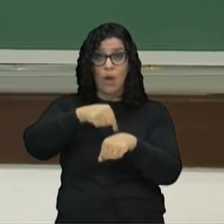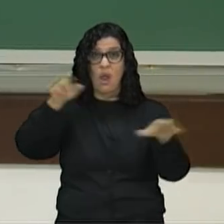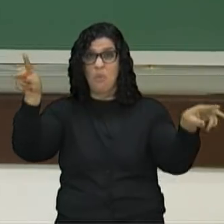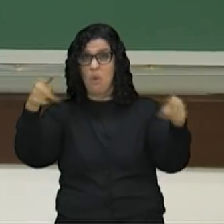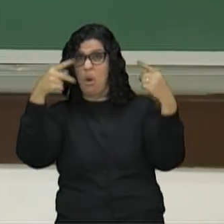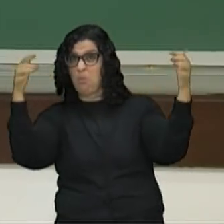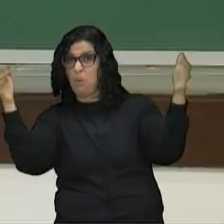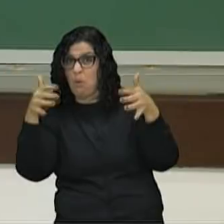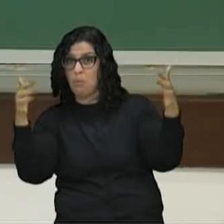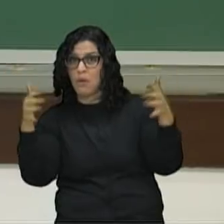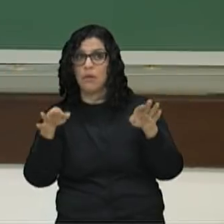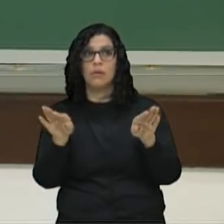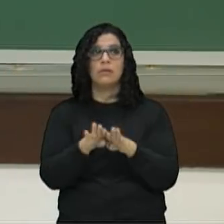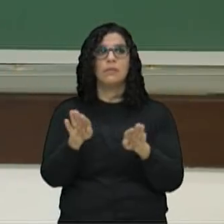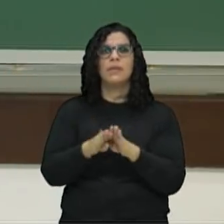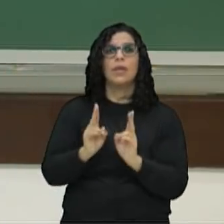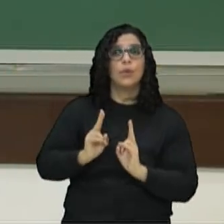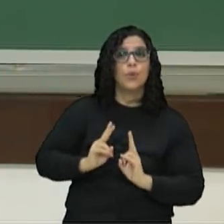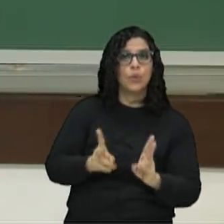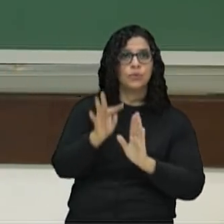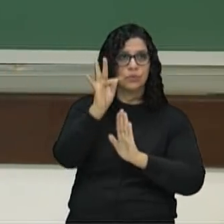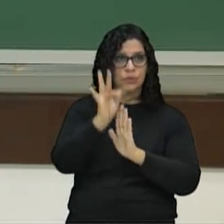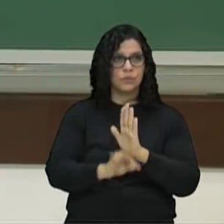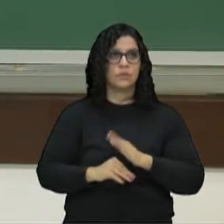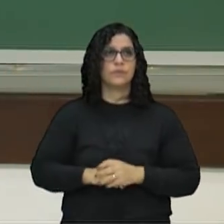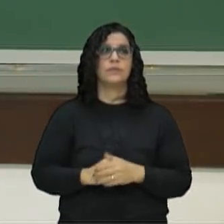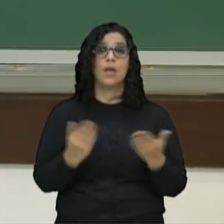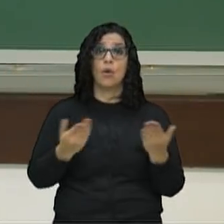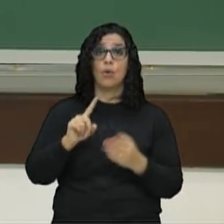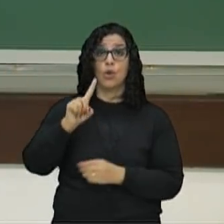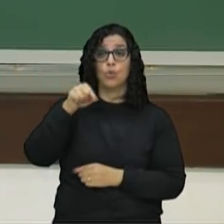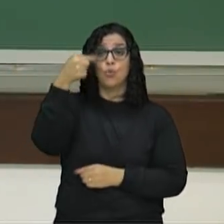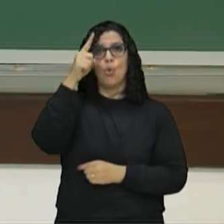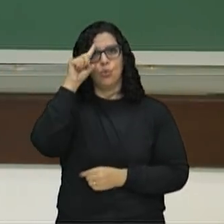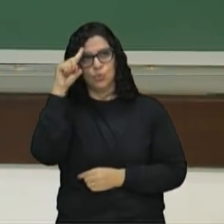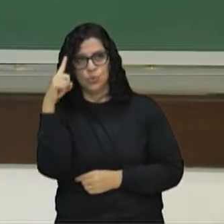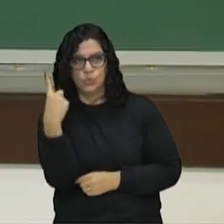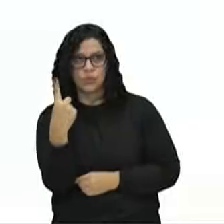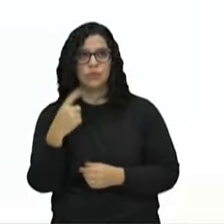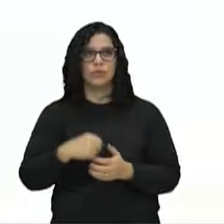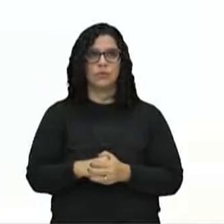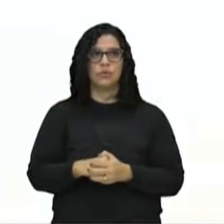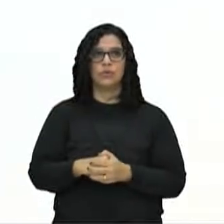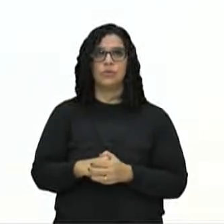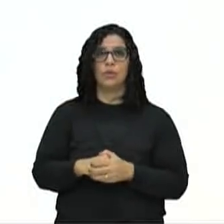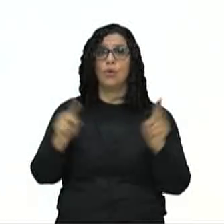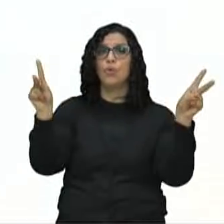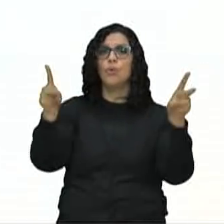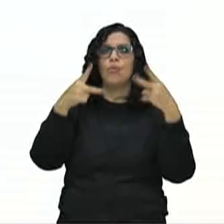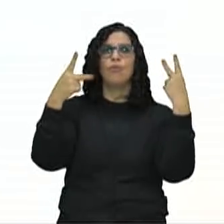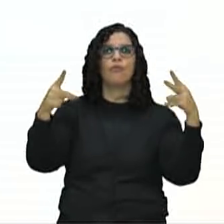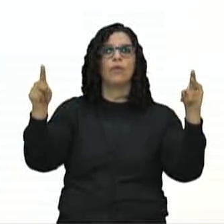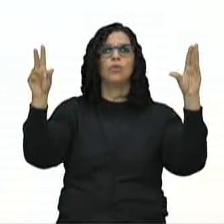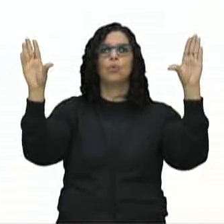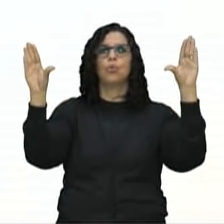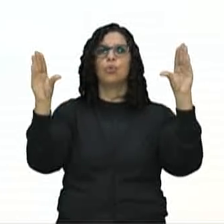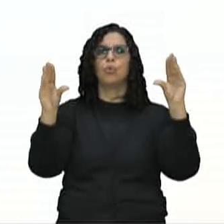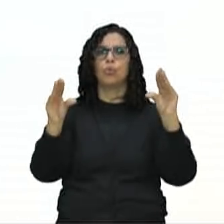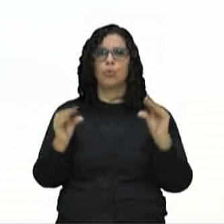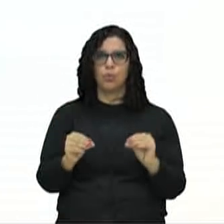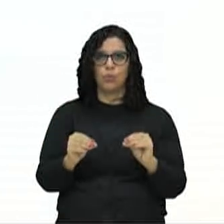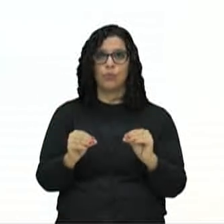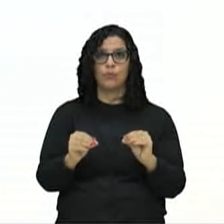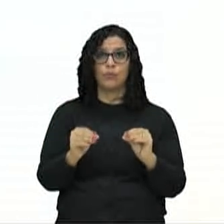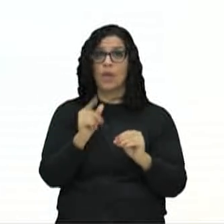tempestade, tá? Então, continuando o texto, no dia seguinte, o vento caiu,